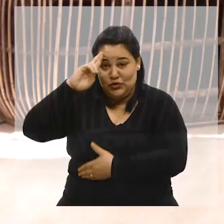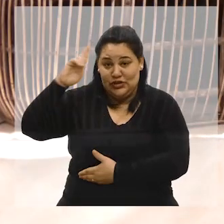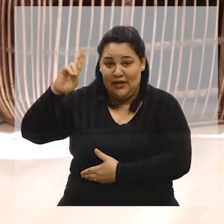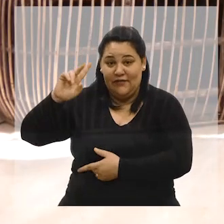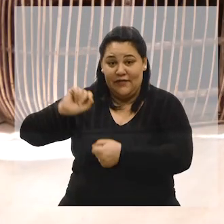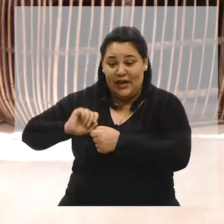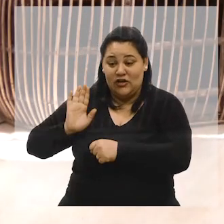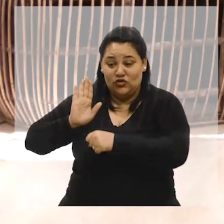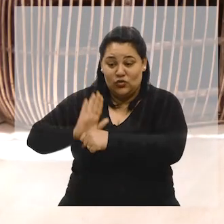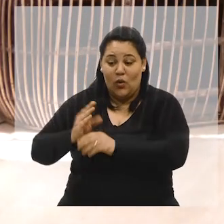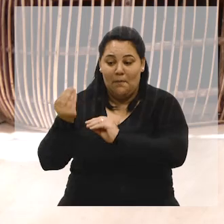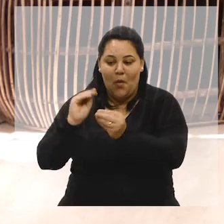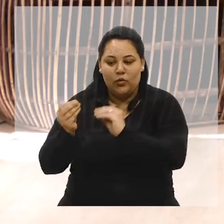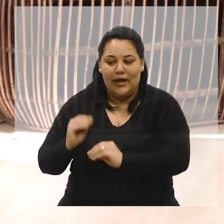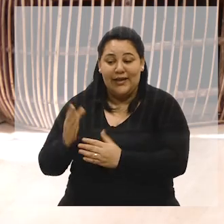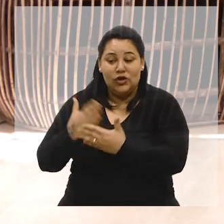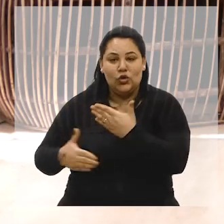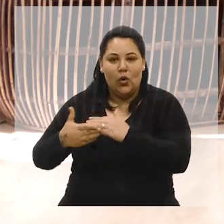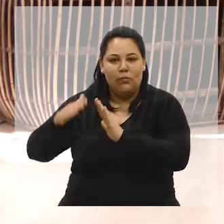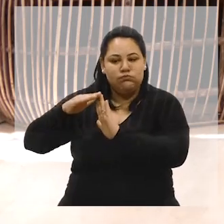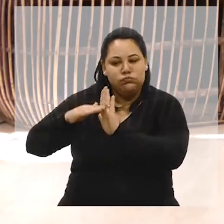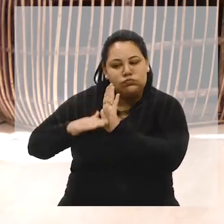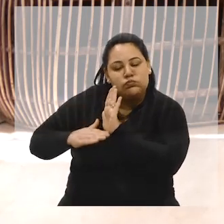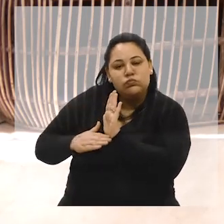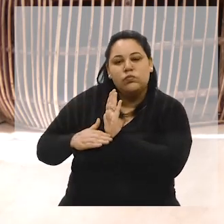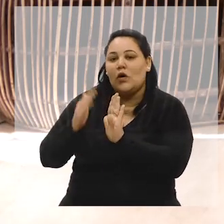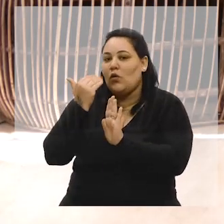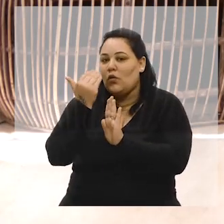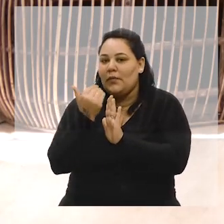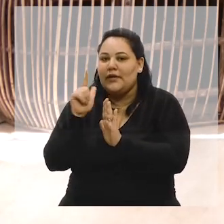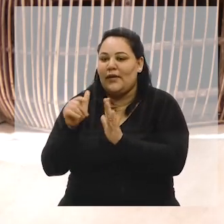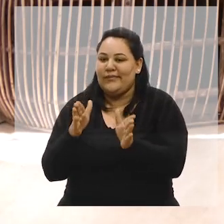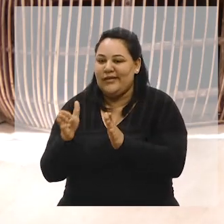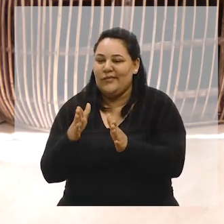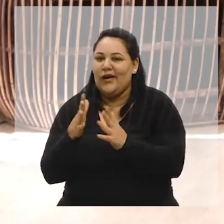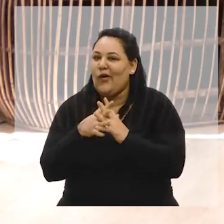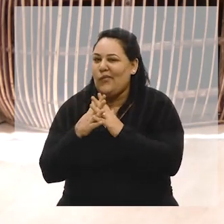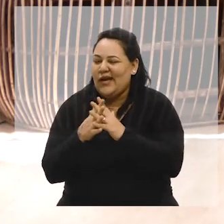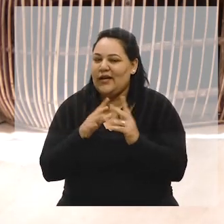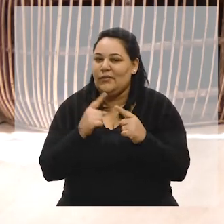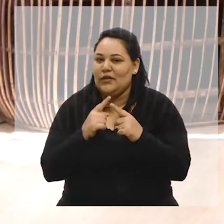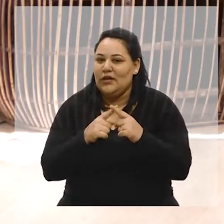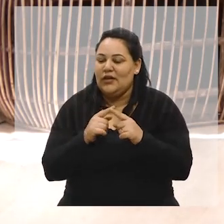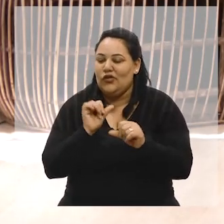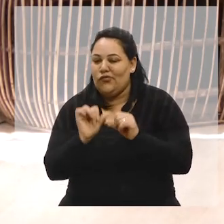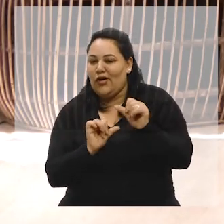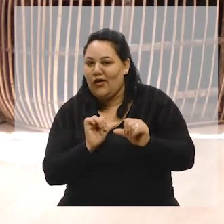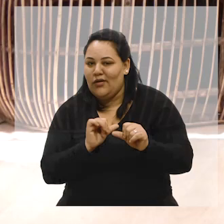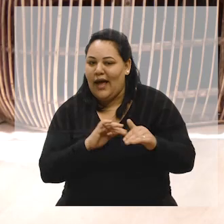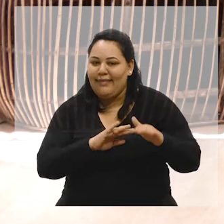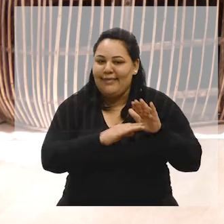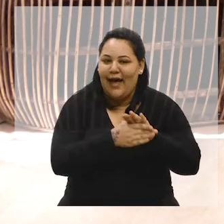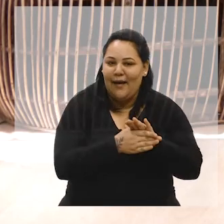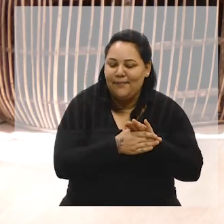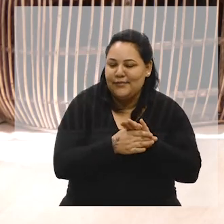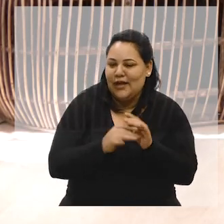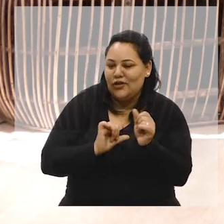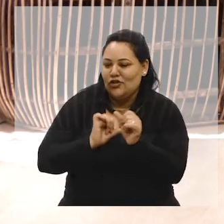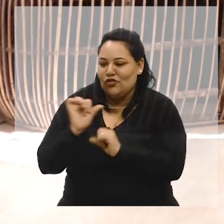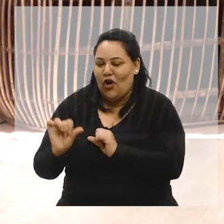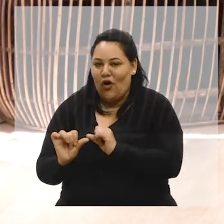ele também ajudou a desenvolver todo o cardápio. Então, é uma etapa bem complicada e bem dinâmica, assim, tu vai trocando alguma coisa,